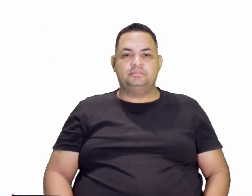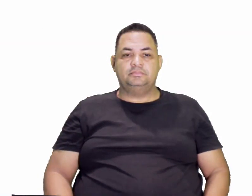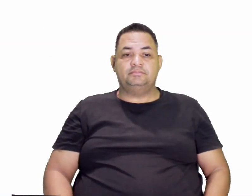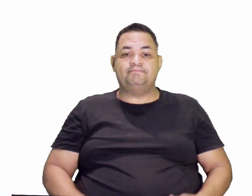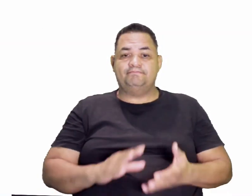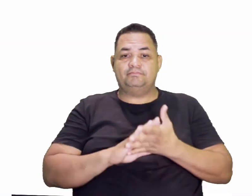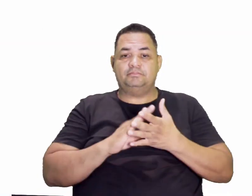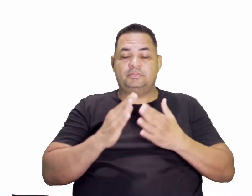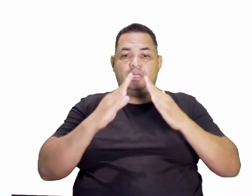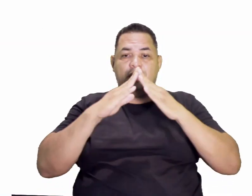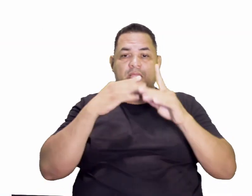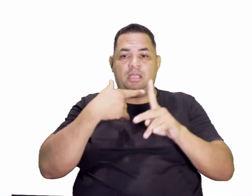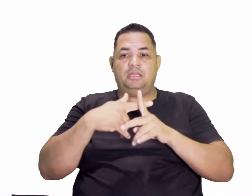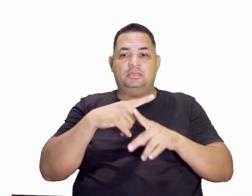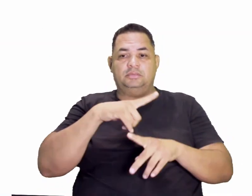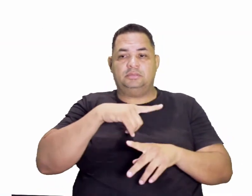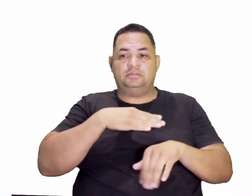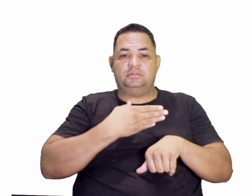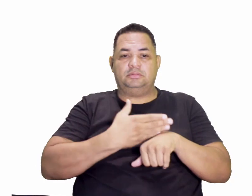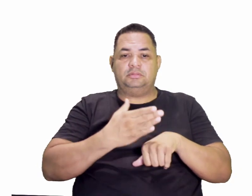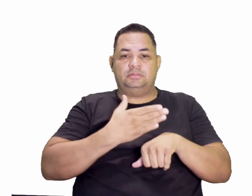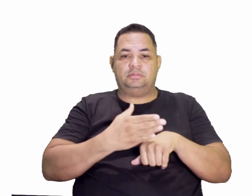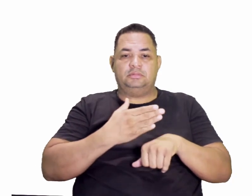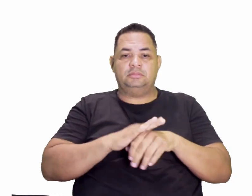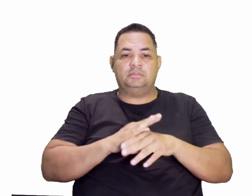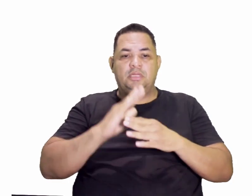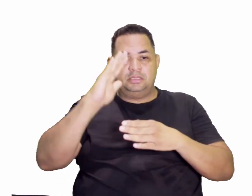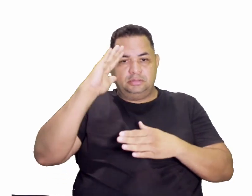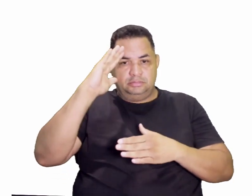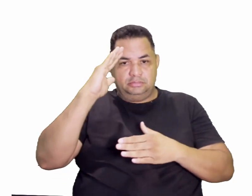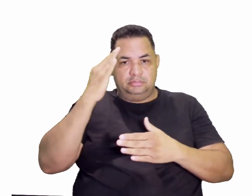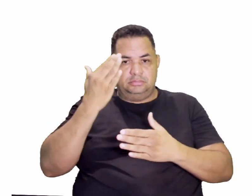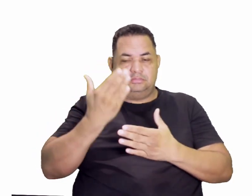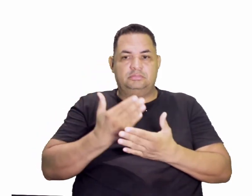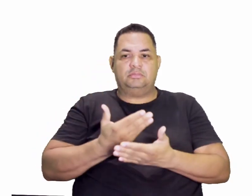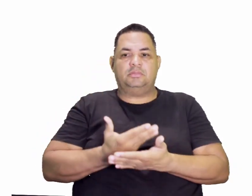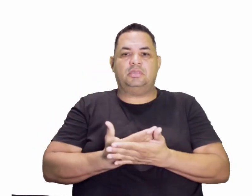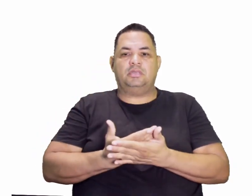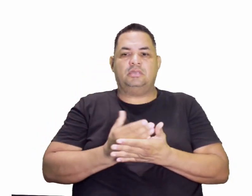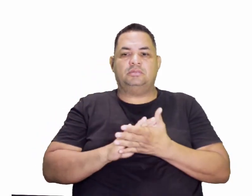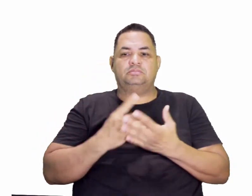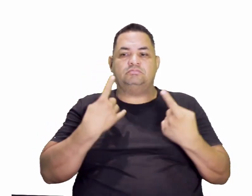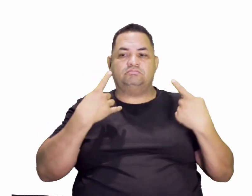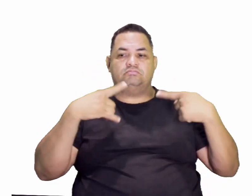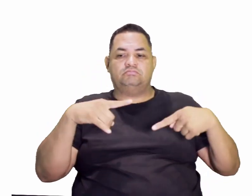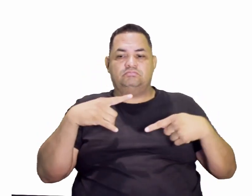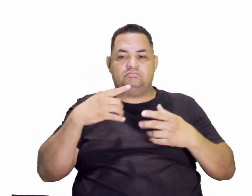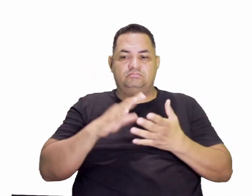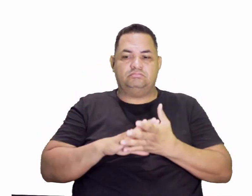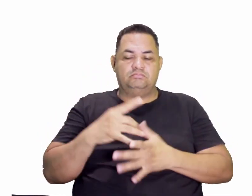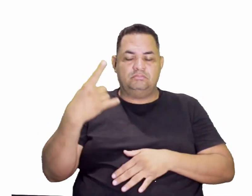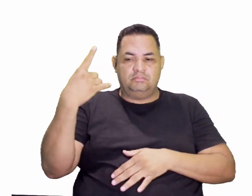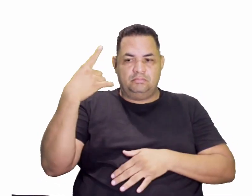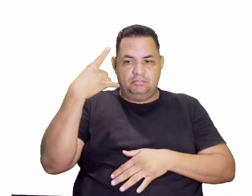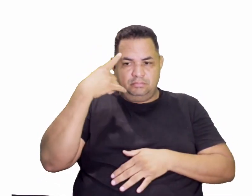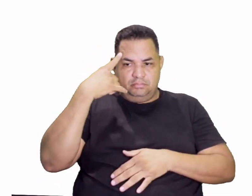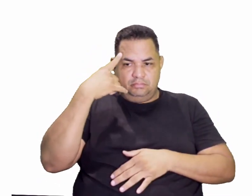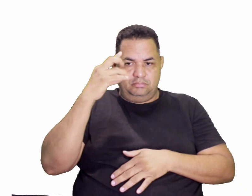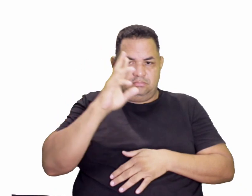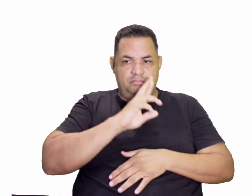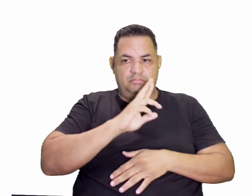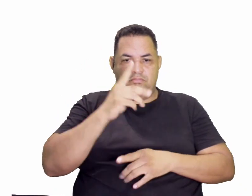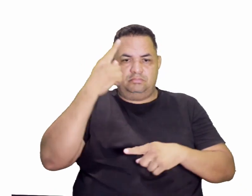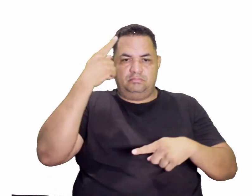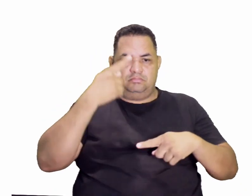Para a igreja, essas práticas tinham um caráter herético, tá? Heresia, né, que é contra o pensamento religioso. E